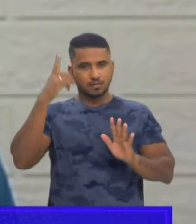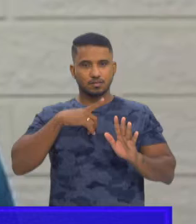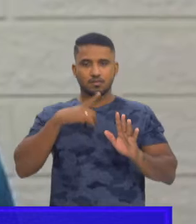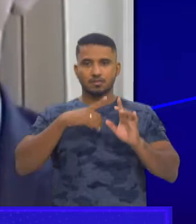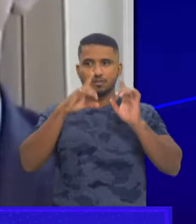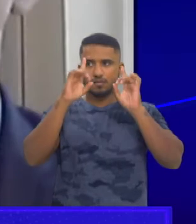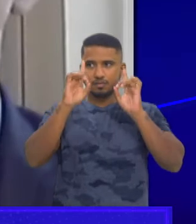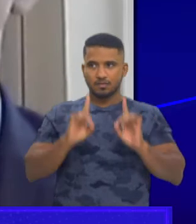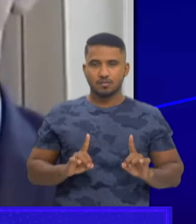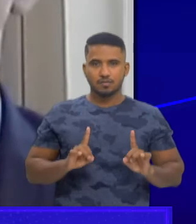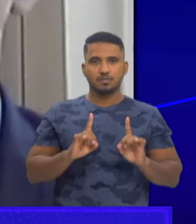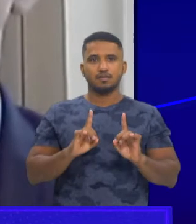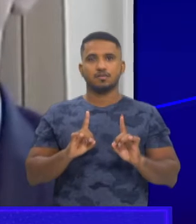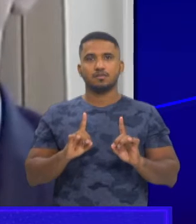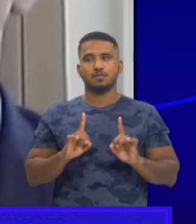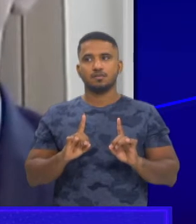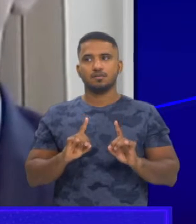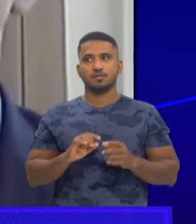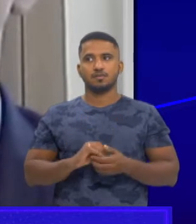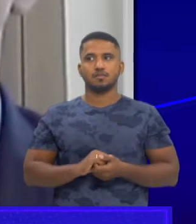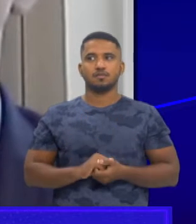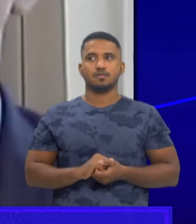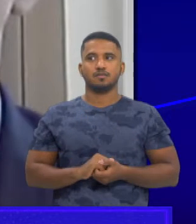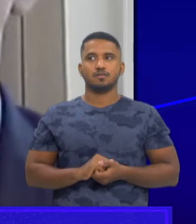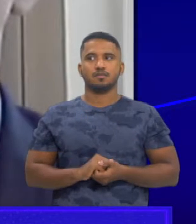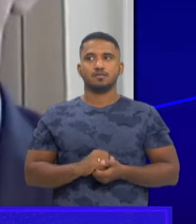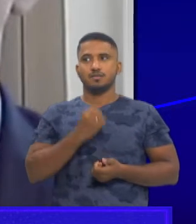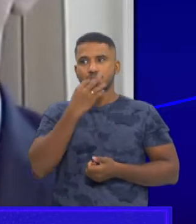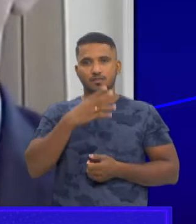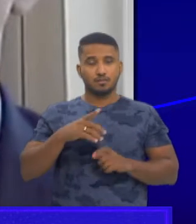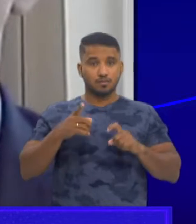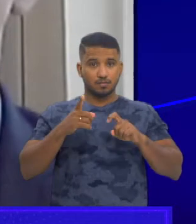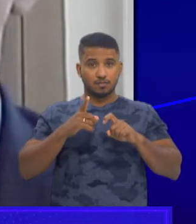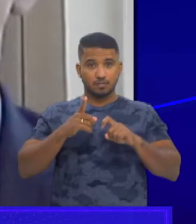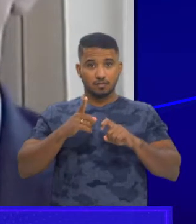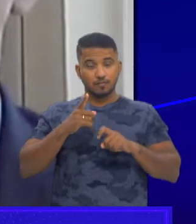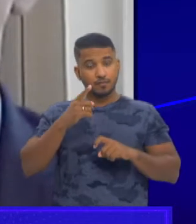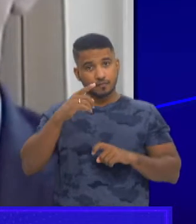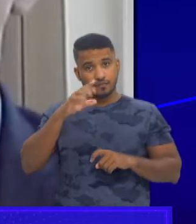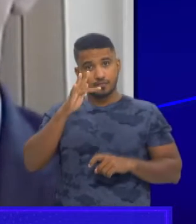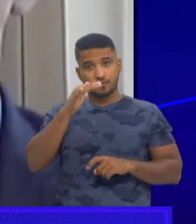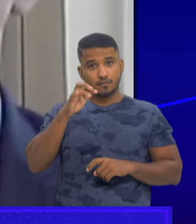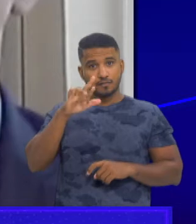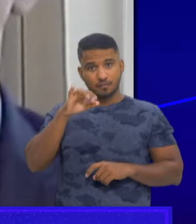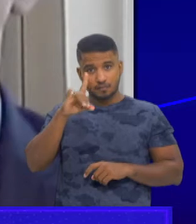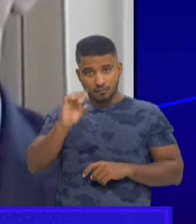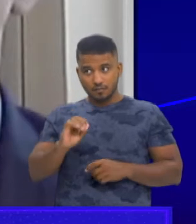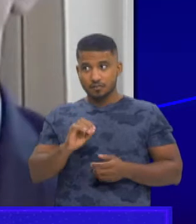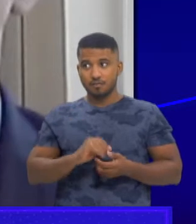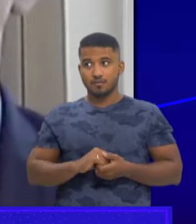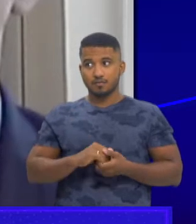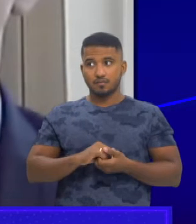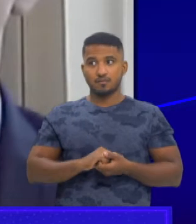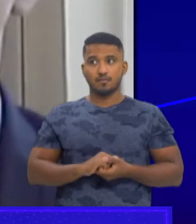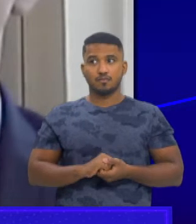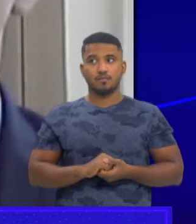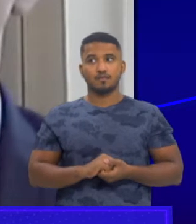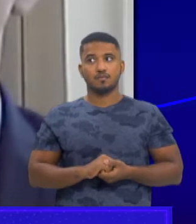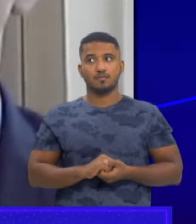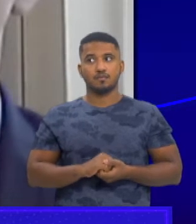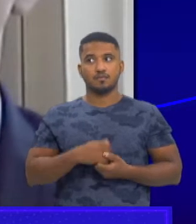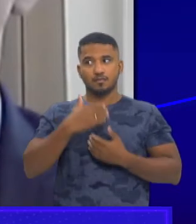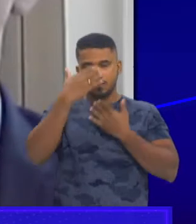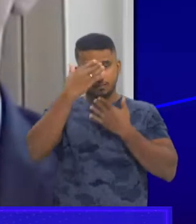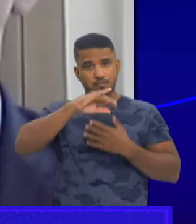acima de tudo. Hoje nós vamos conversar com o Dr. Fernando Ferro, ele que é responsável pela Comissão de Direito